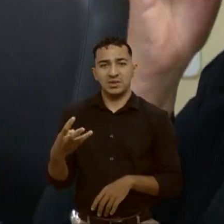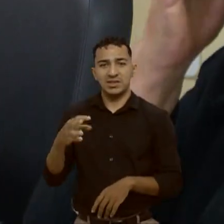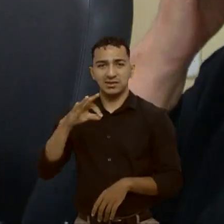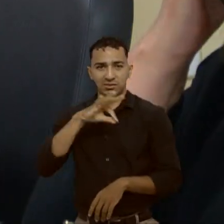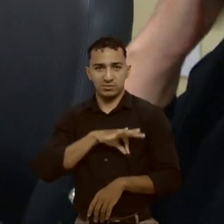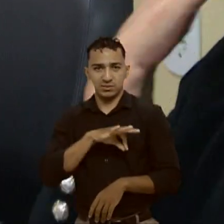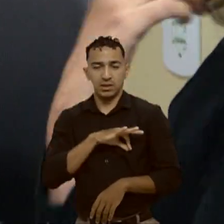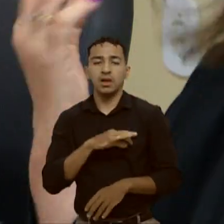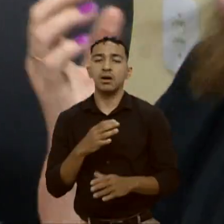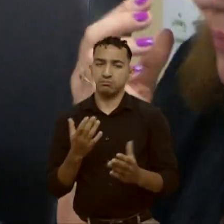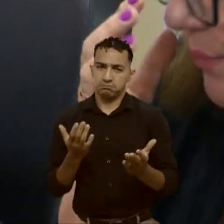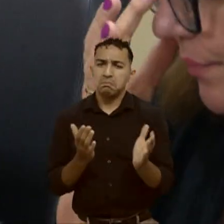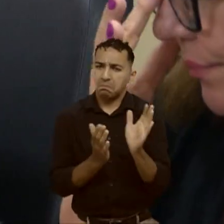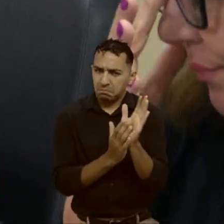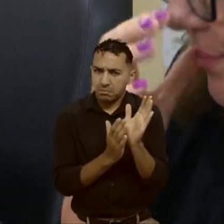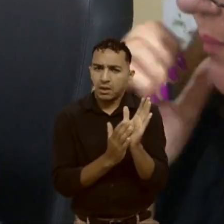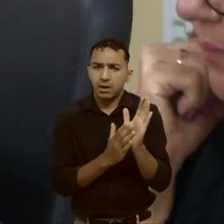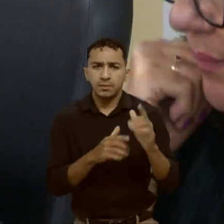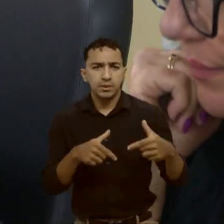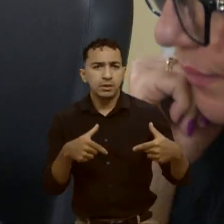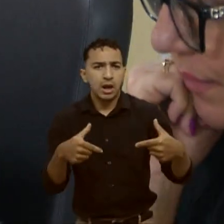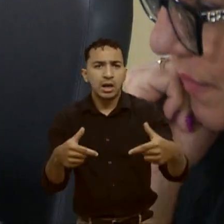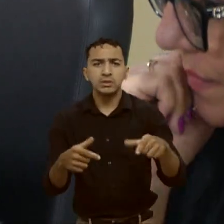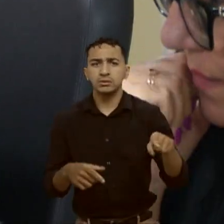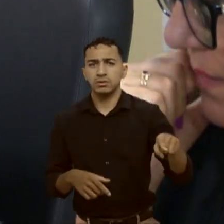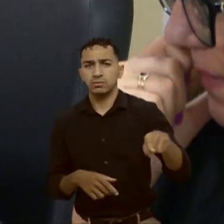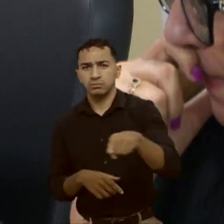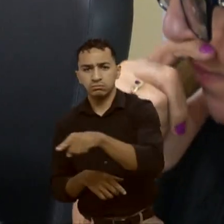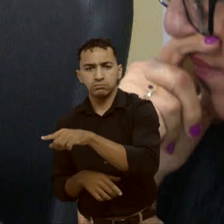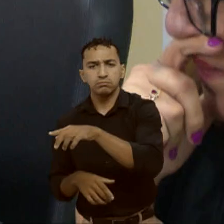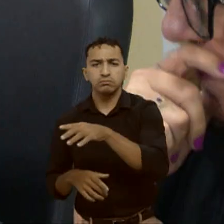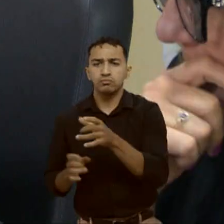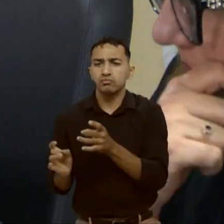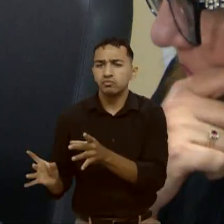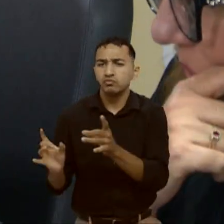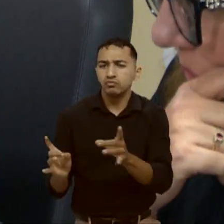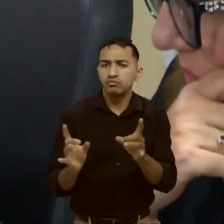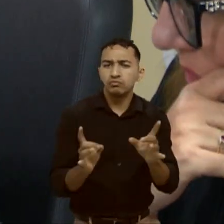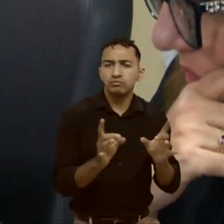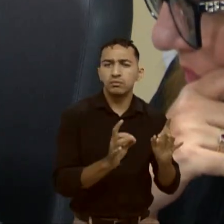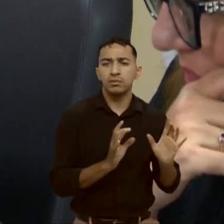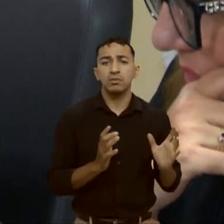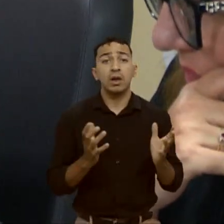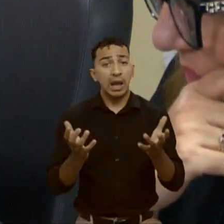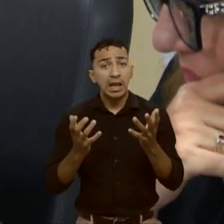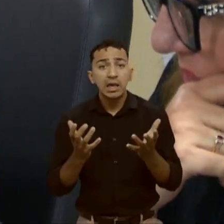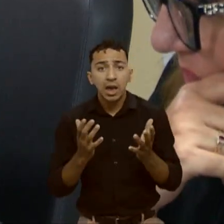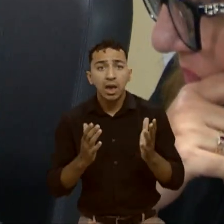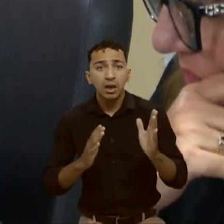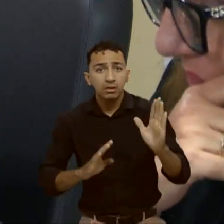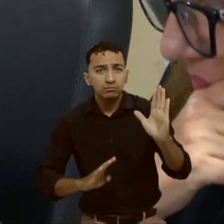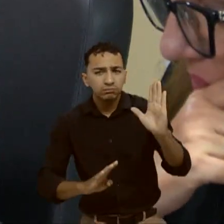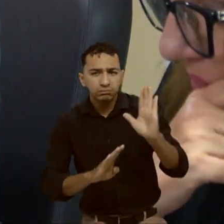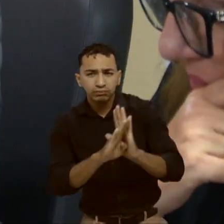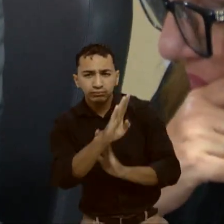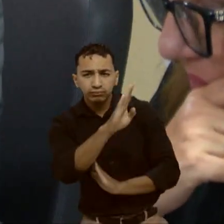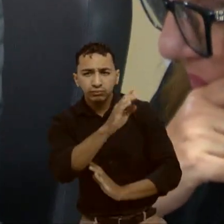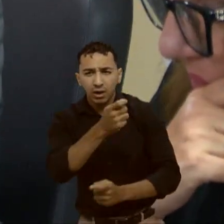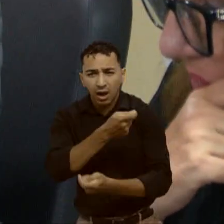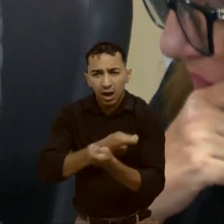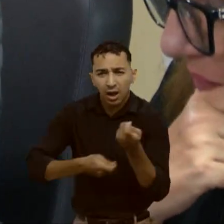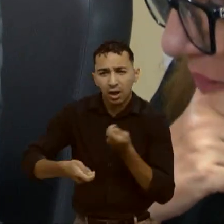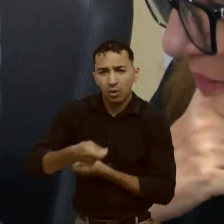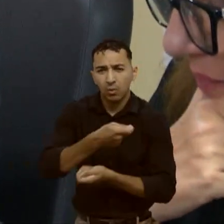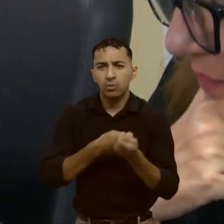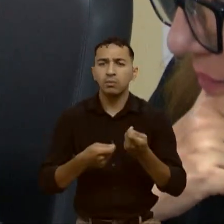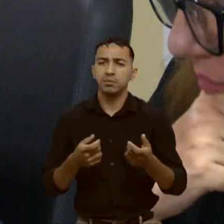Elogiamos a iniciativa do mercado, dos fornecedores, na perspectiva de realmente aquecer. A gente sabe que isso é importante como país,